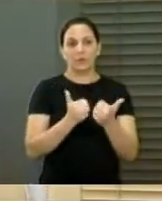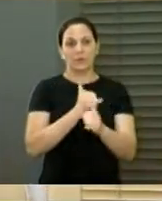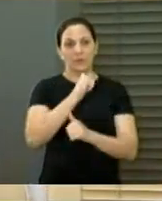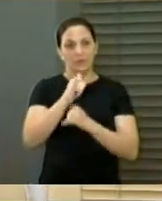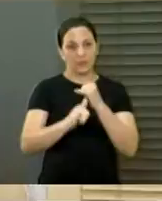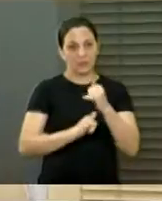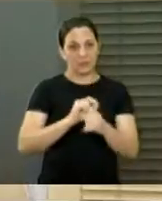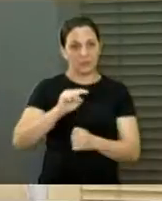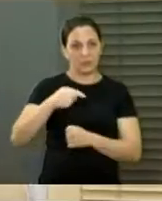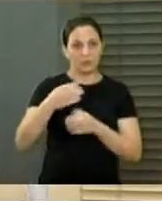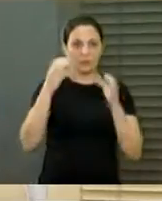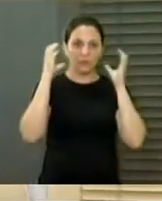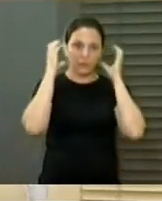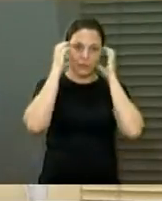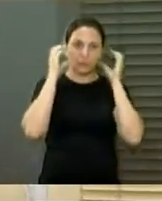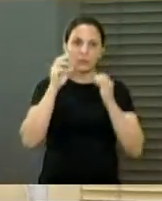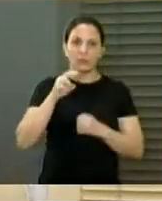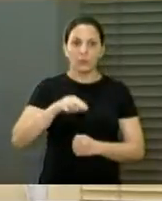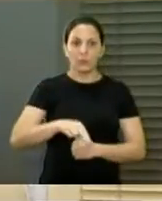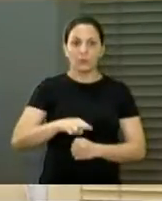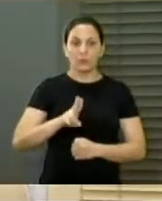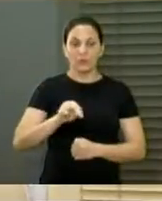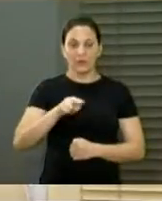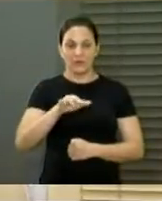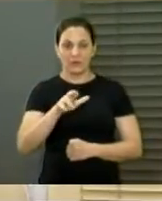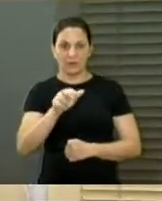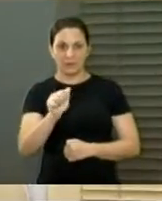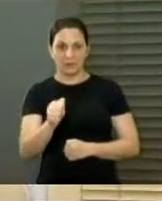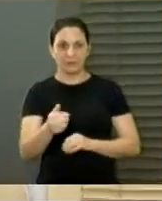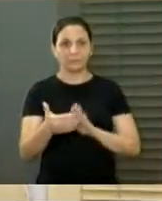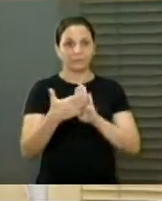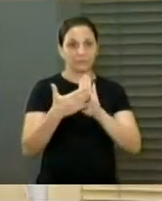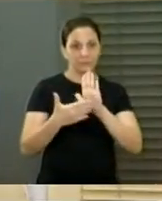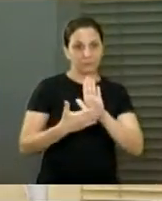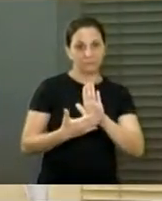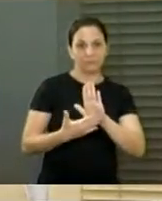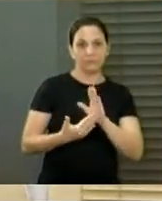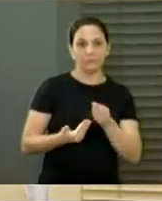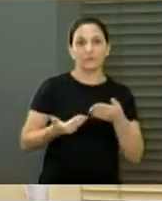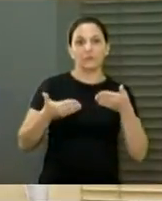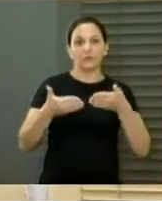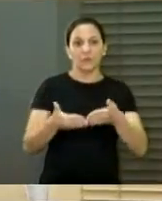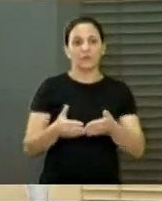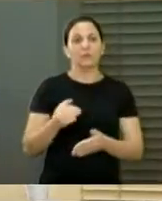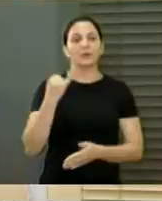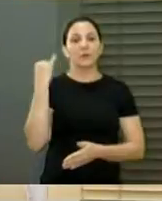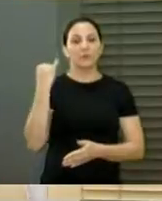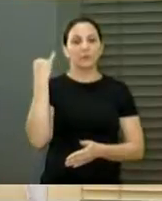Uniara. Hoje vou ressaltar alguns assuntos que considero importantes.